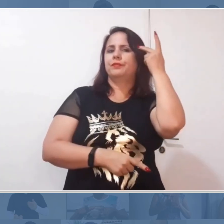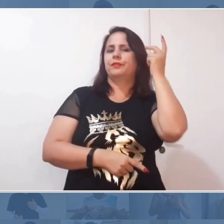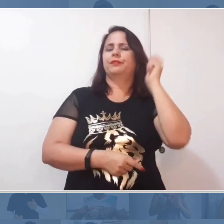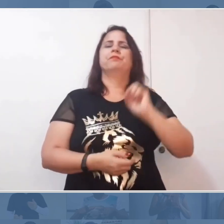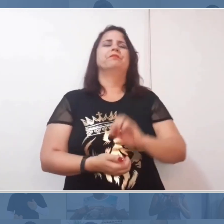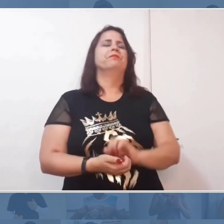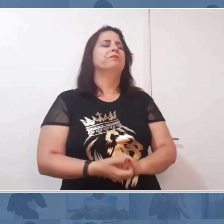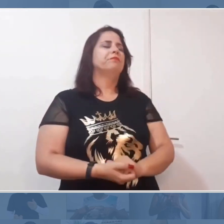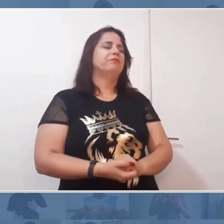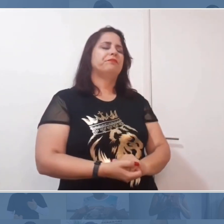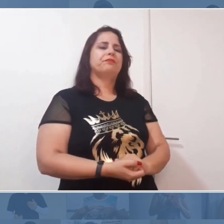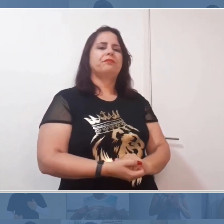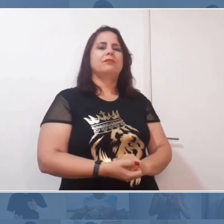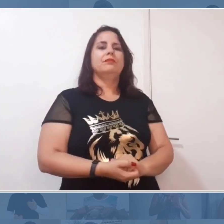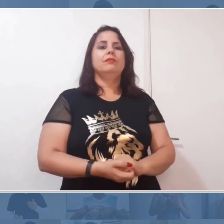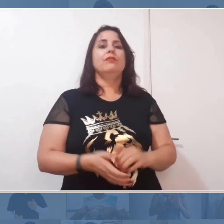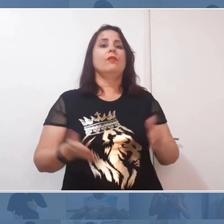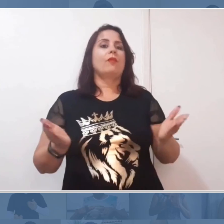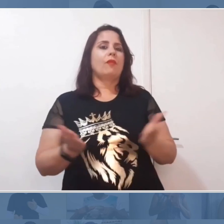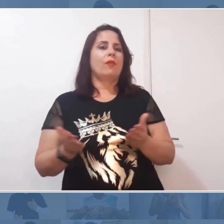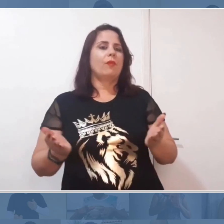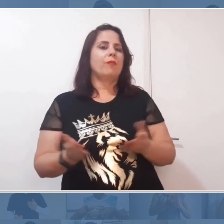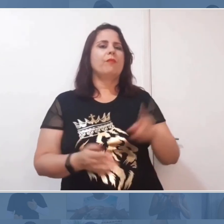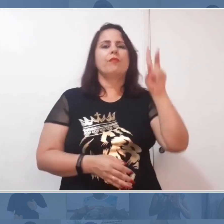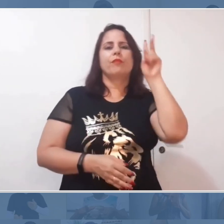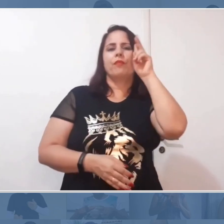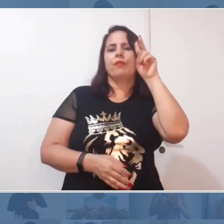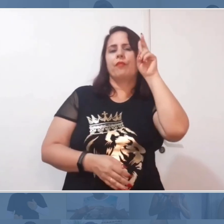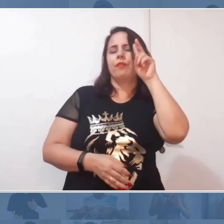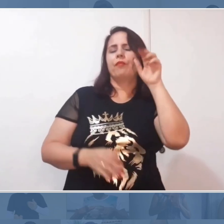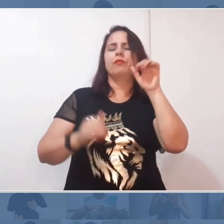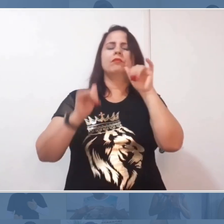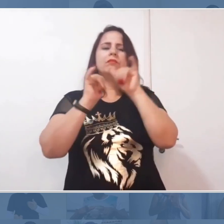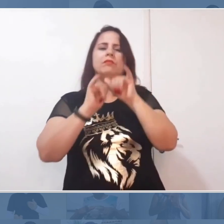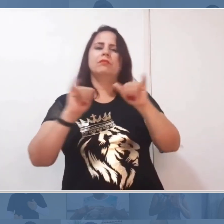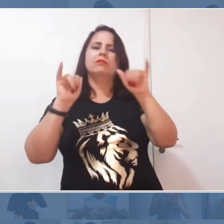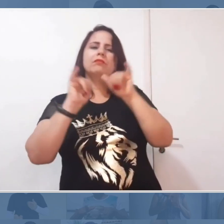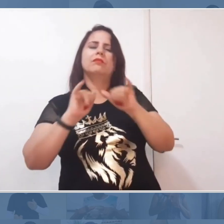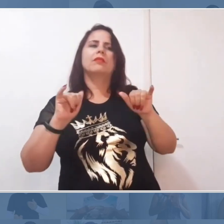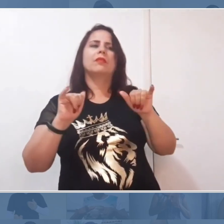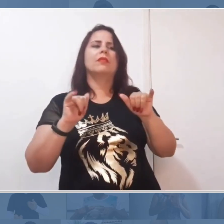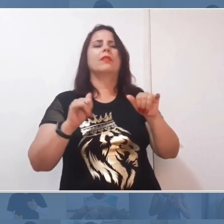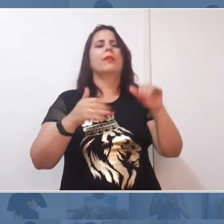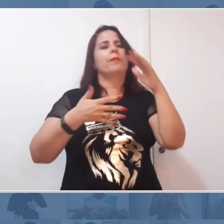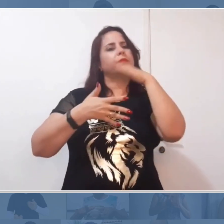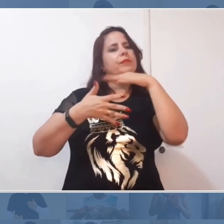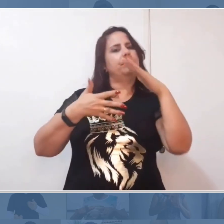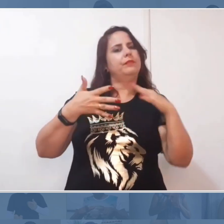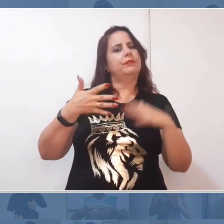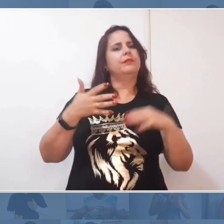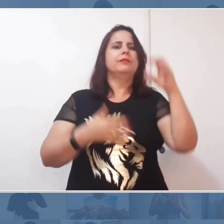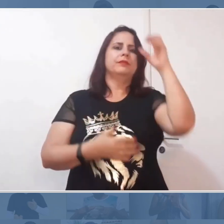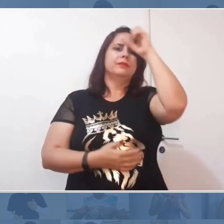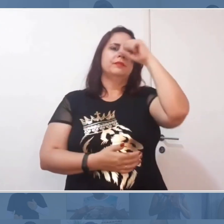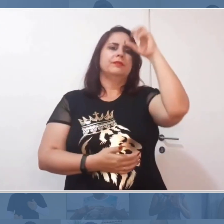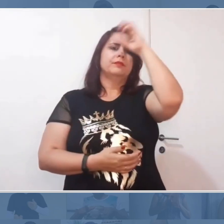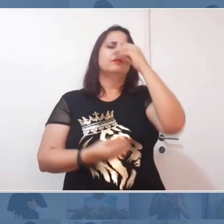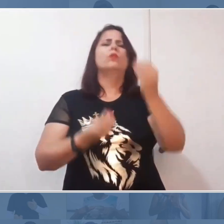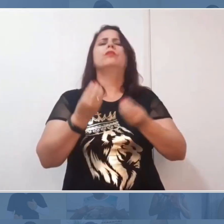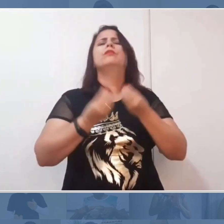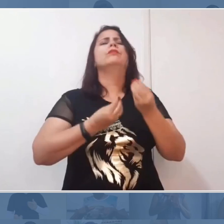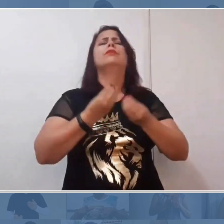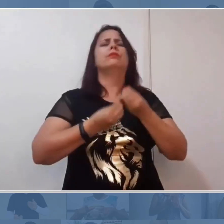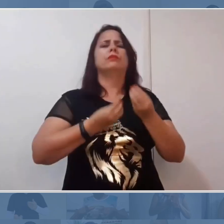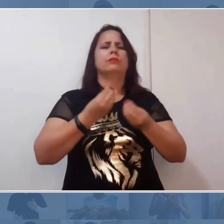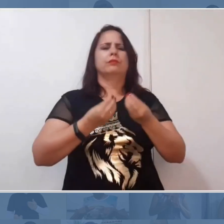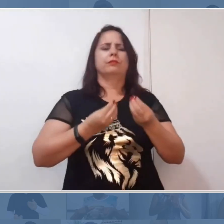ela começou a assumir outros papéis. Então, hoje, no estado de São Paulo, ela já atua na coordenação de